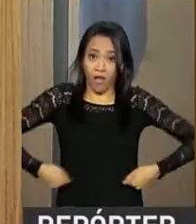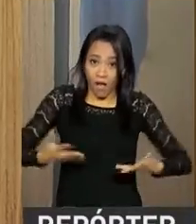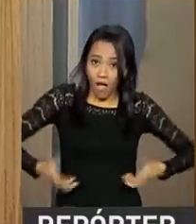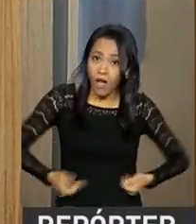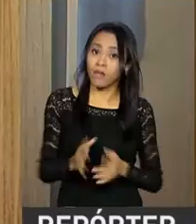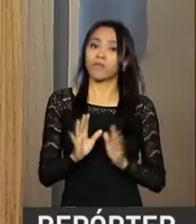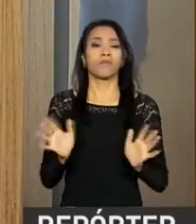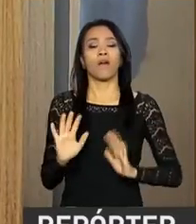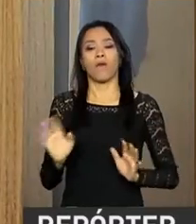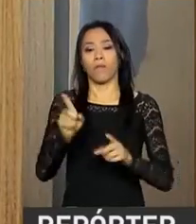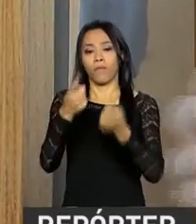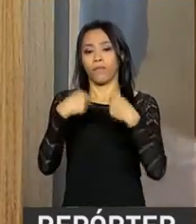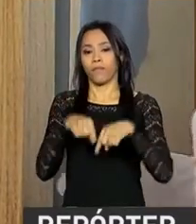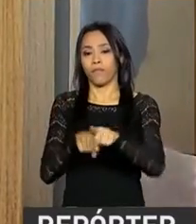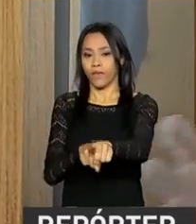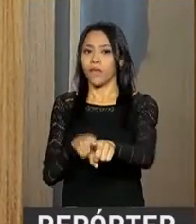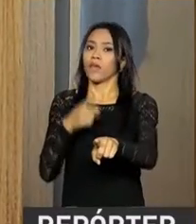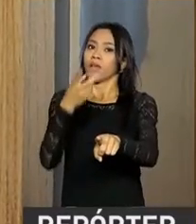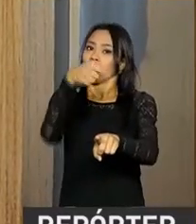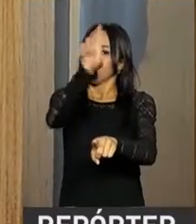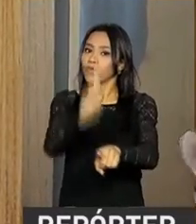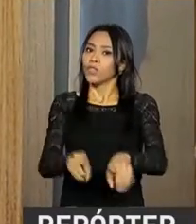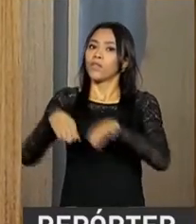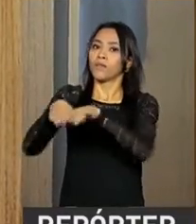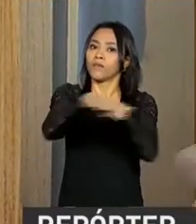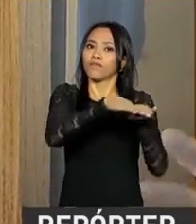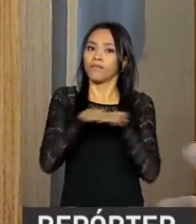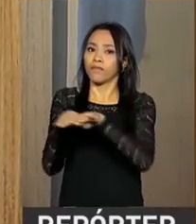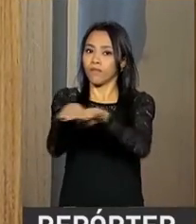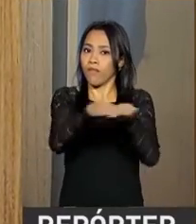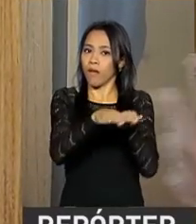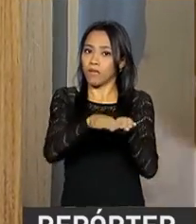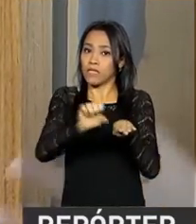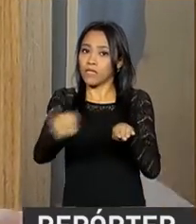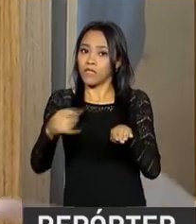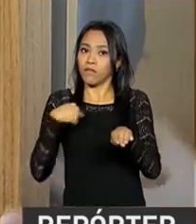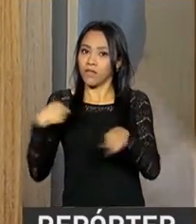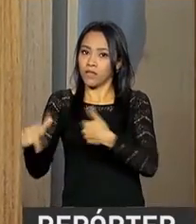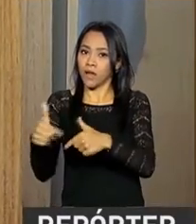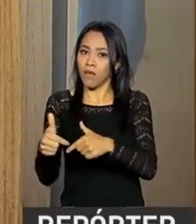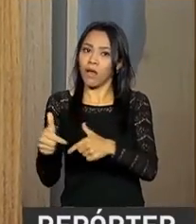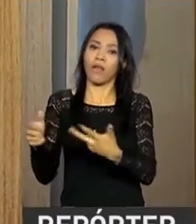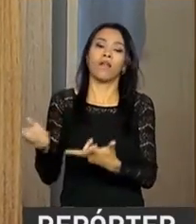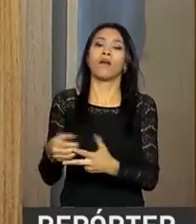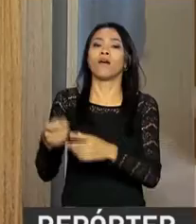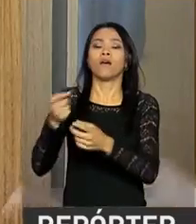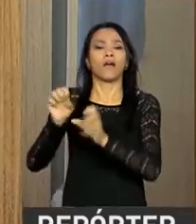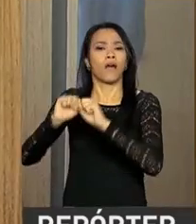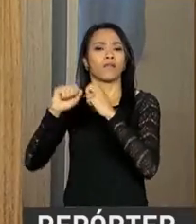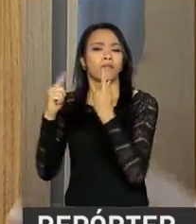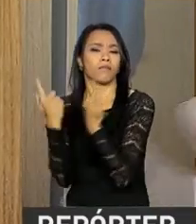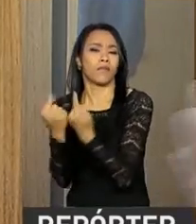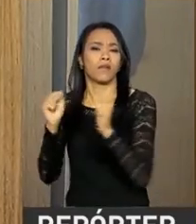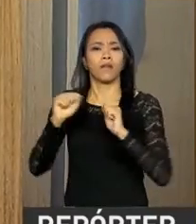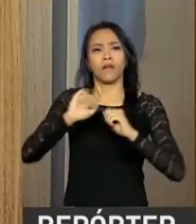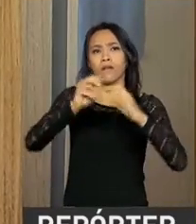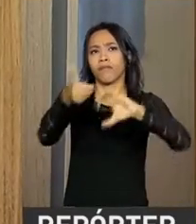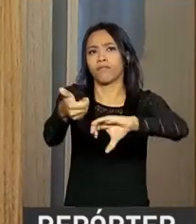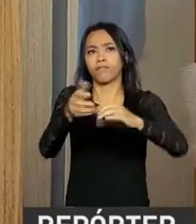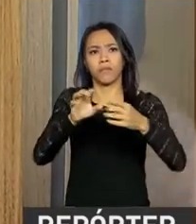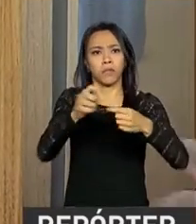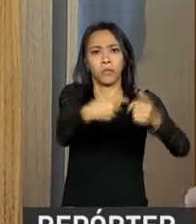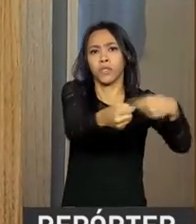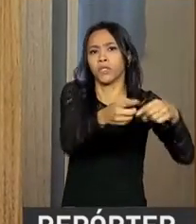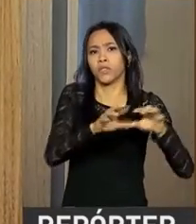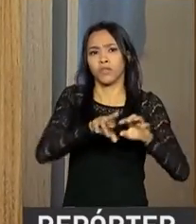procura também um regime mais igualitário então tratamento igual ao seu trabalho legislativo judiciário se é político enfim